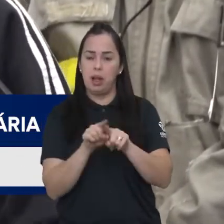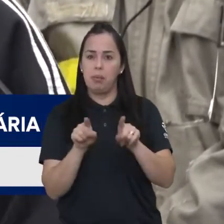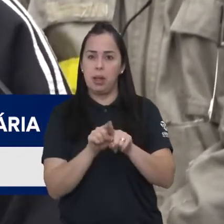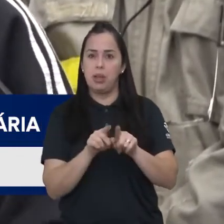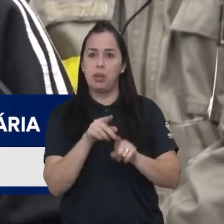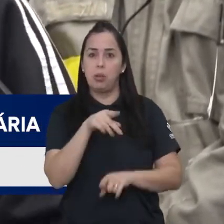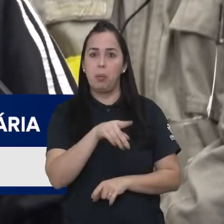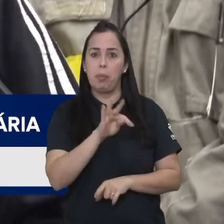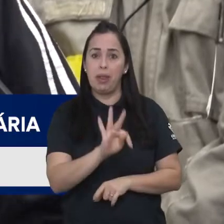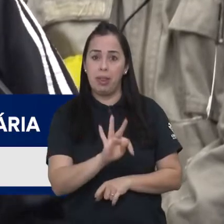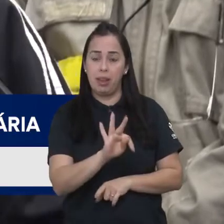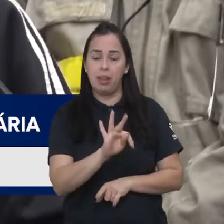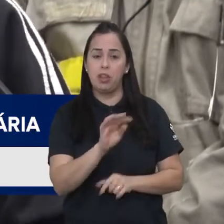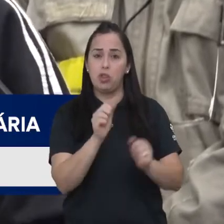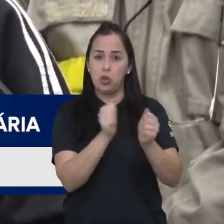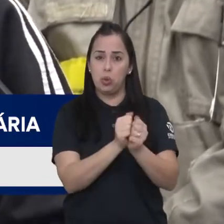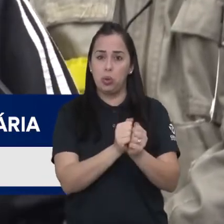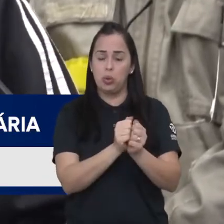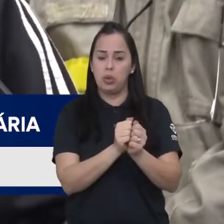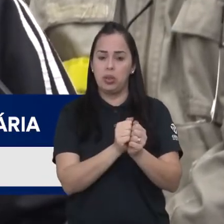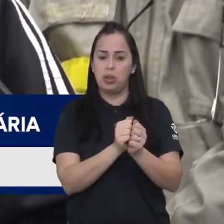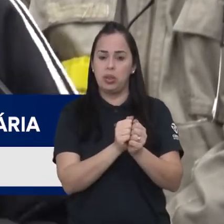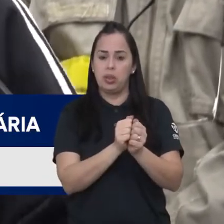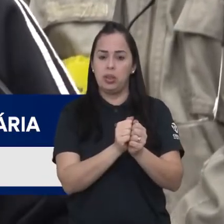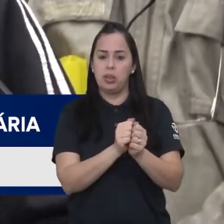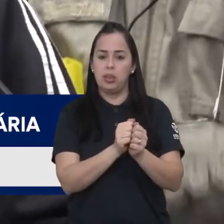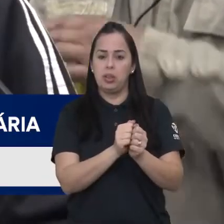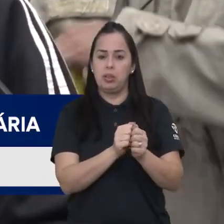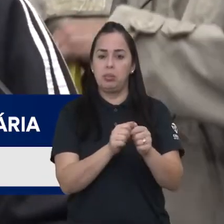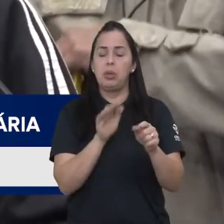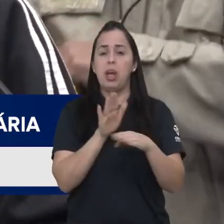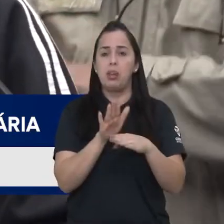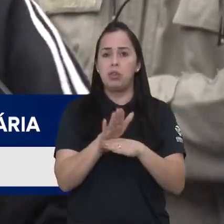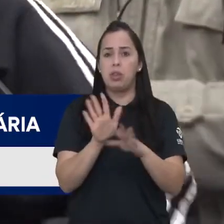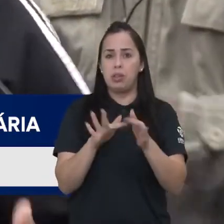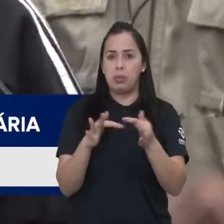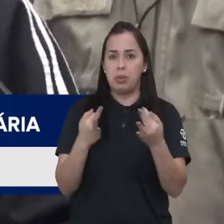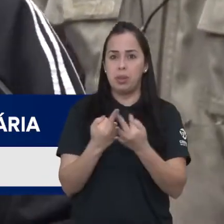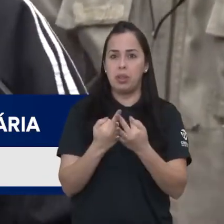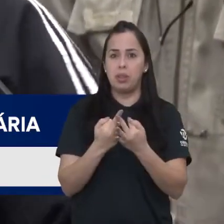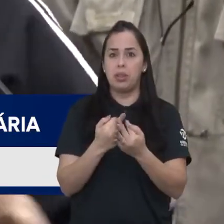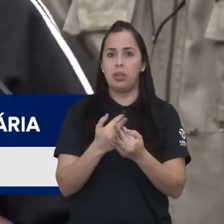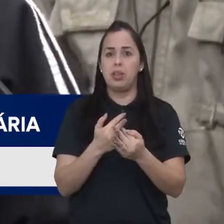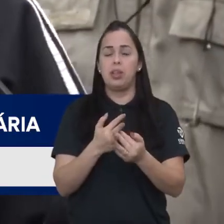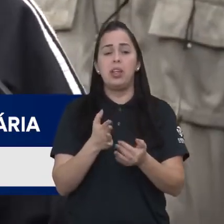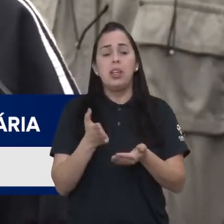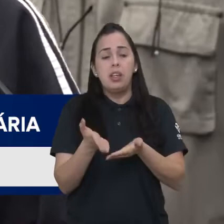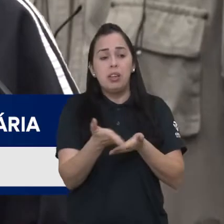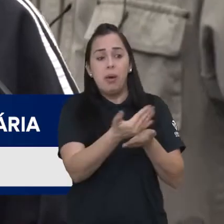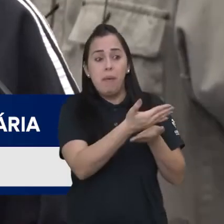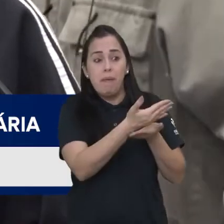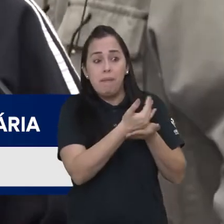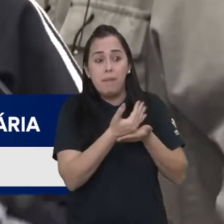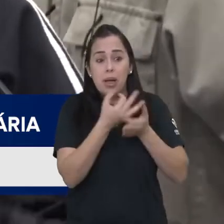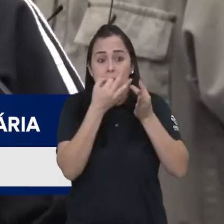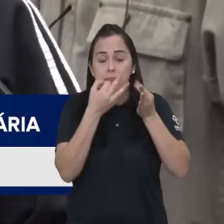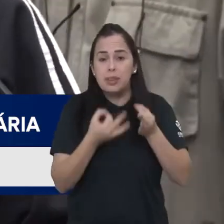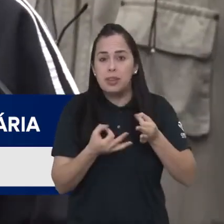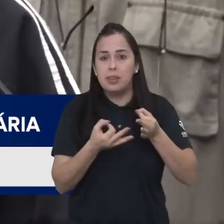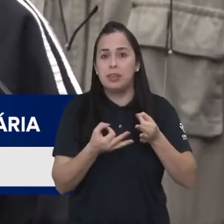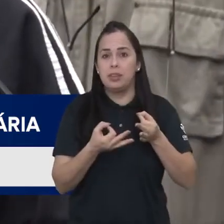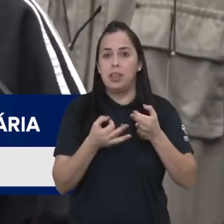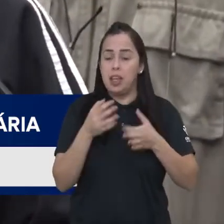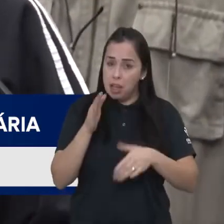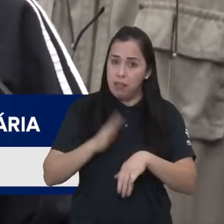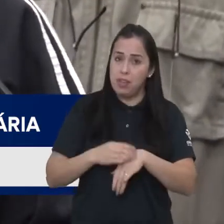que teve a questão da regularização em São José, também aí, que foi muito boa para as famílias, e juntar esse agregado de valores aí e fazer